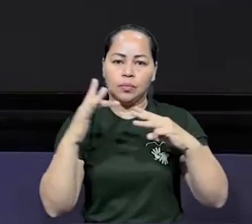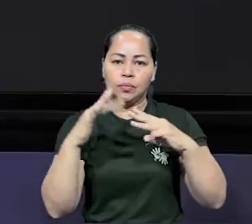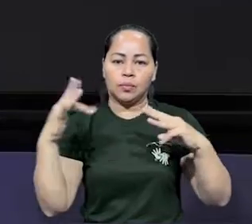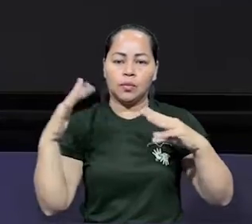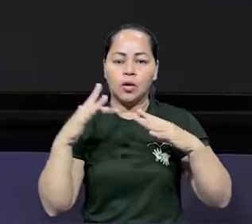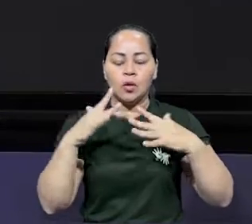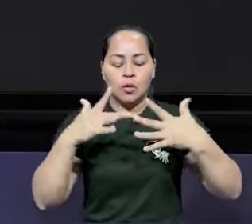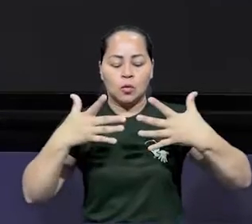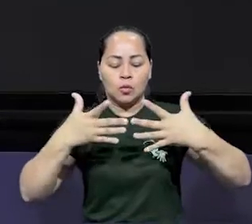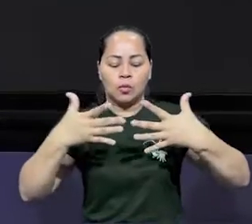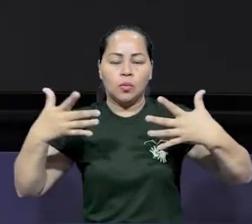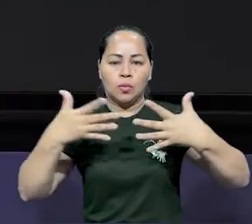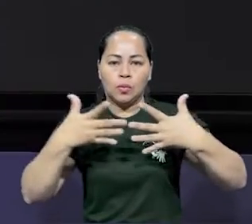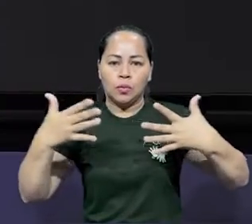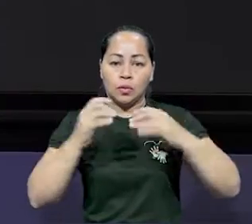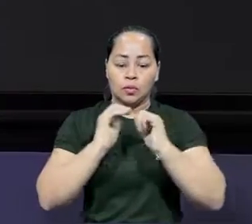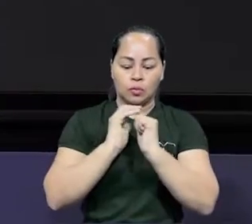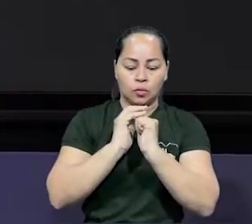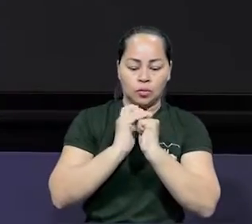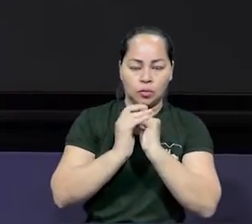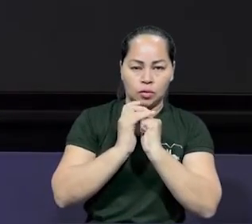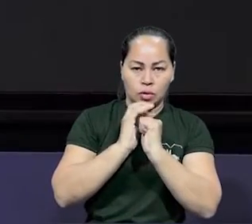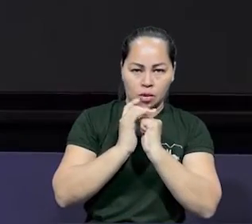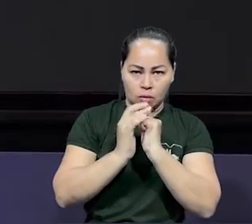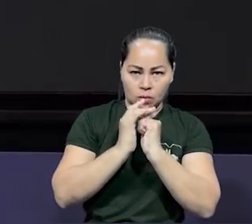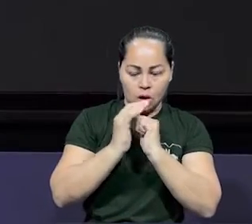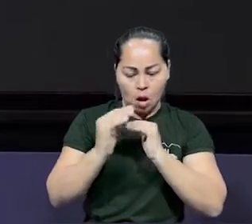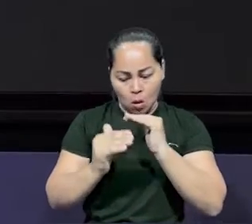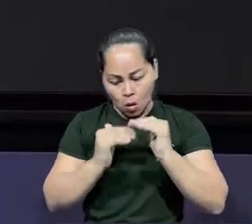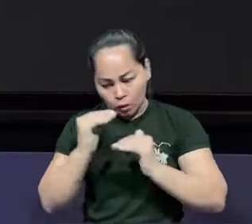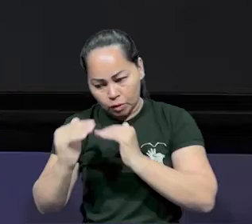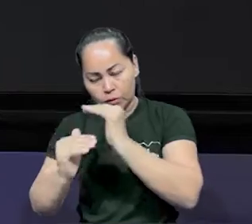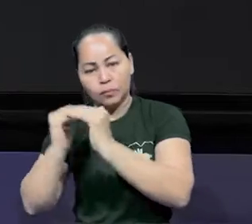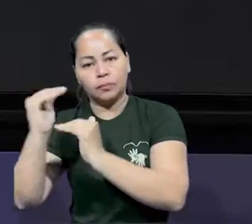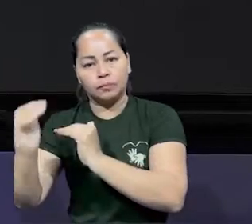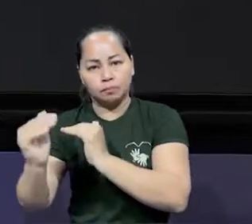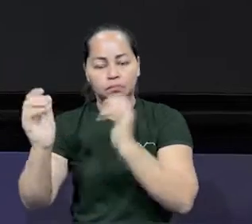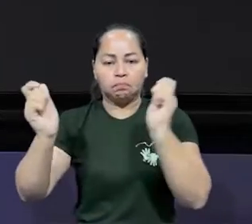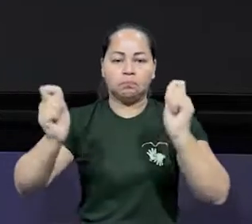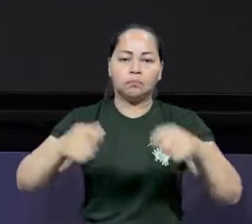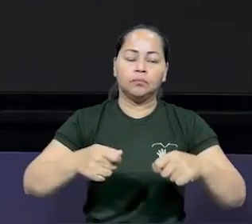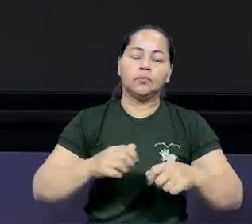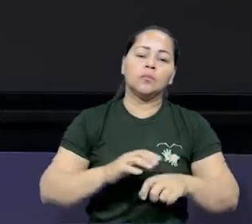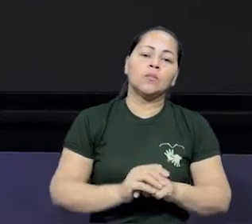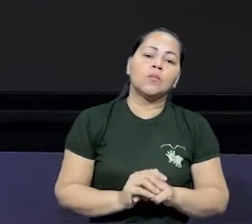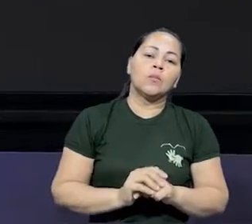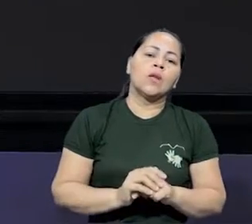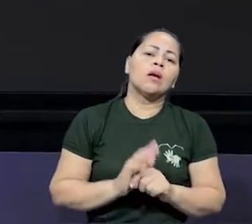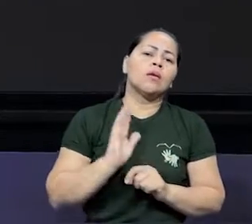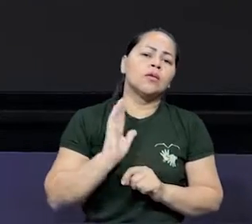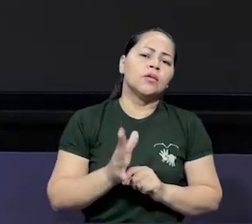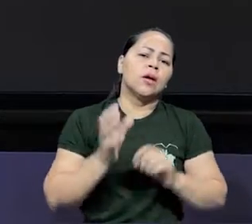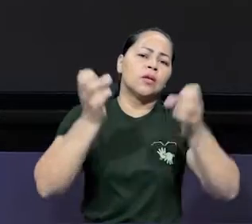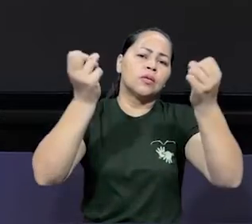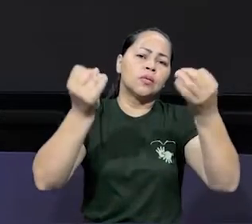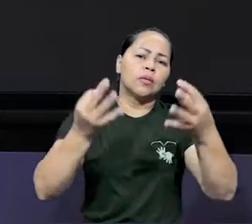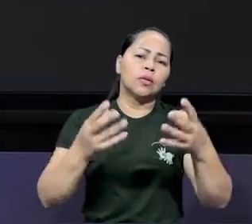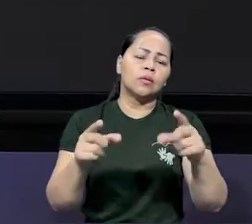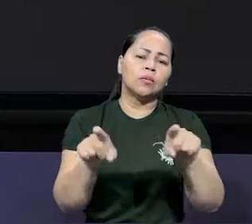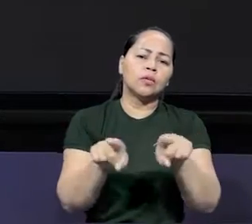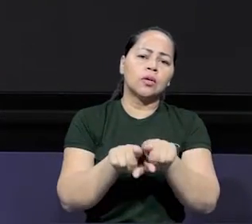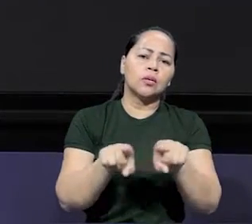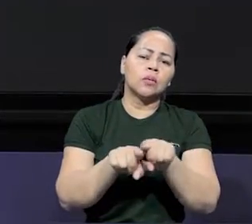vai amadurecendo ao longo do nosso desenvolvimento. Além disso, como a gente já mencionou em outros momentos, a